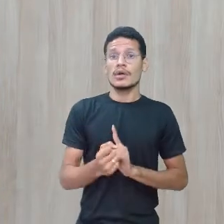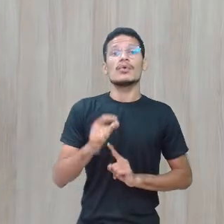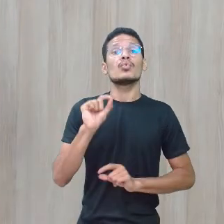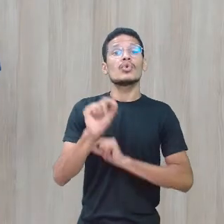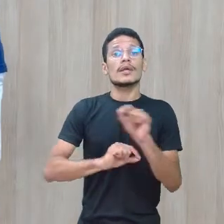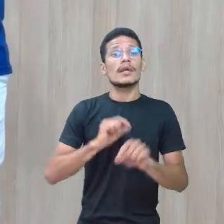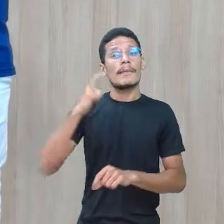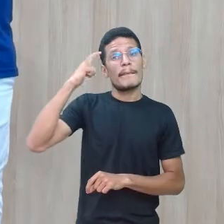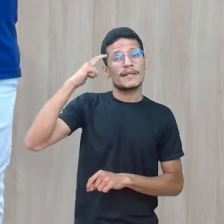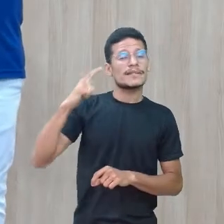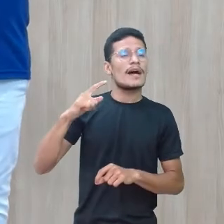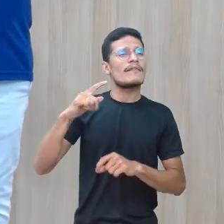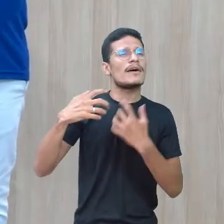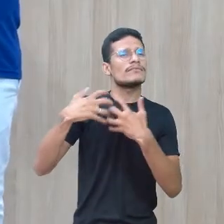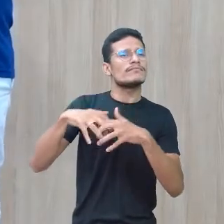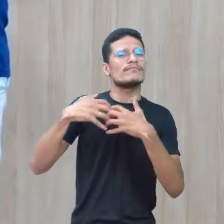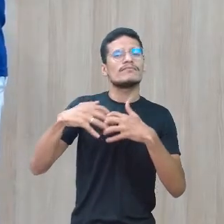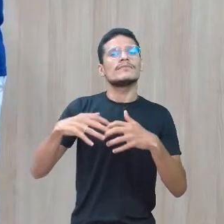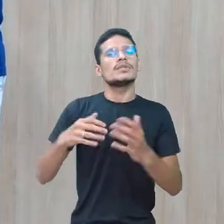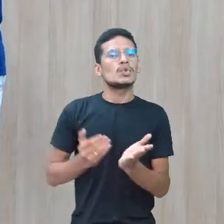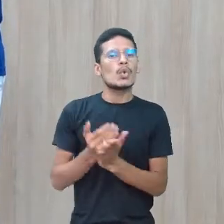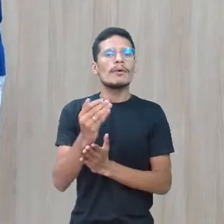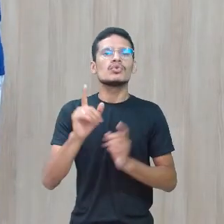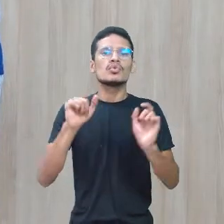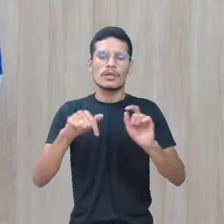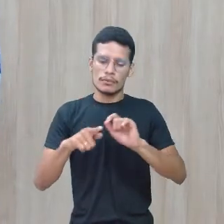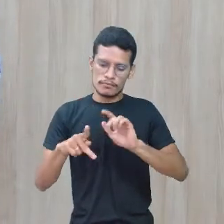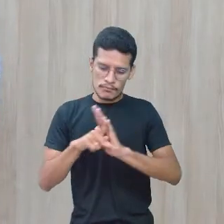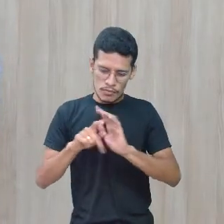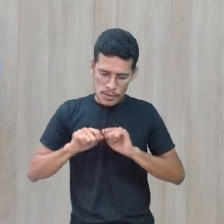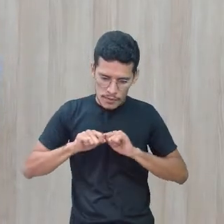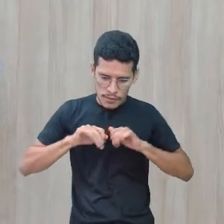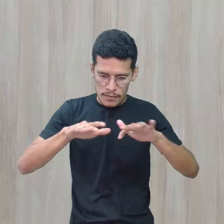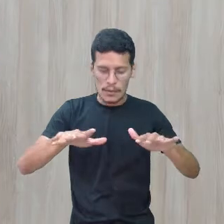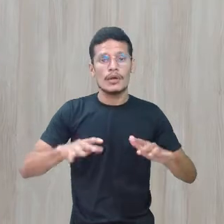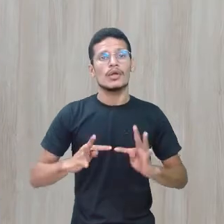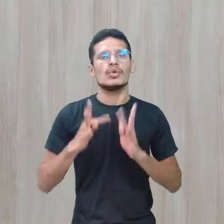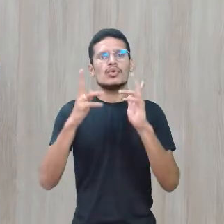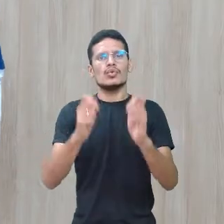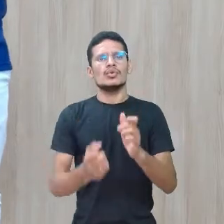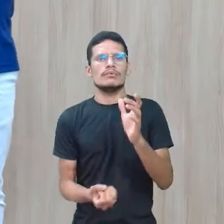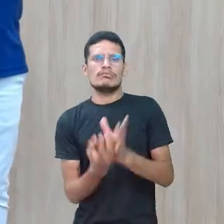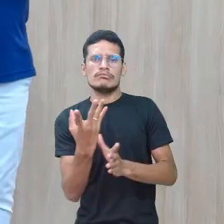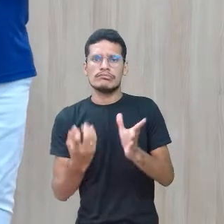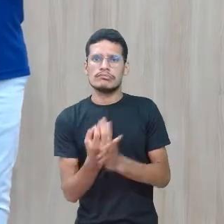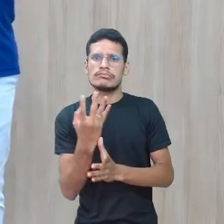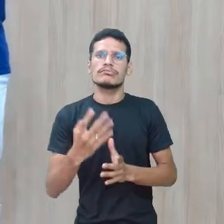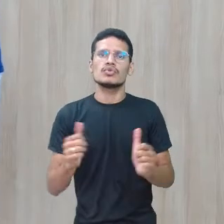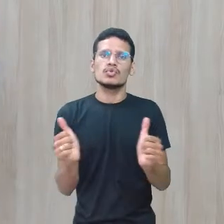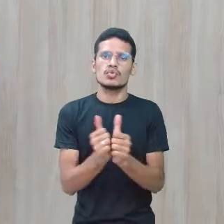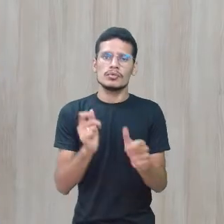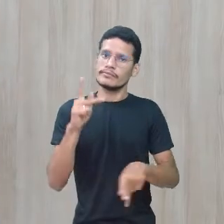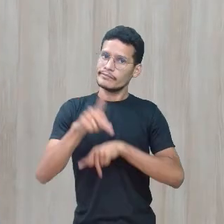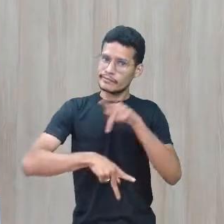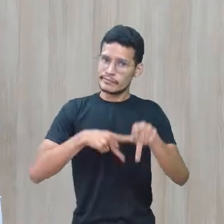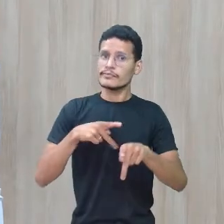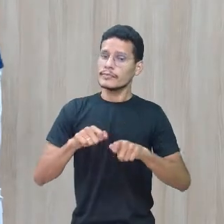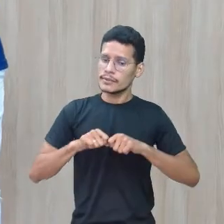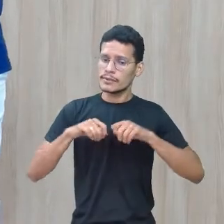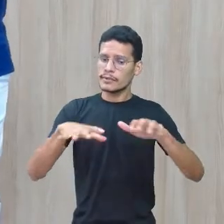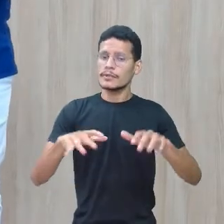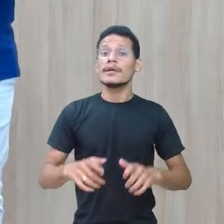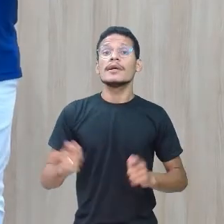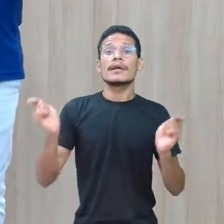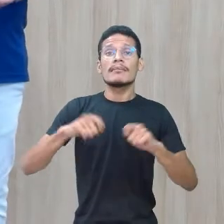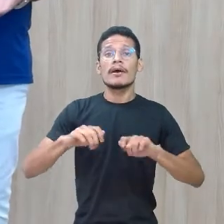né, inicialmente, né, na distribuição de todos os meios, né, de produção aí, entre a população, dando uma